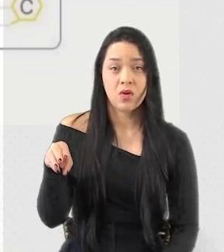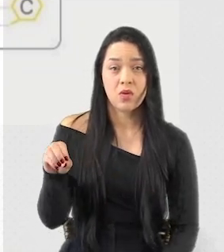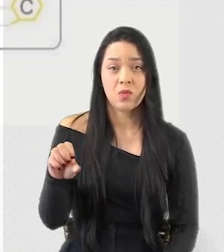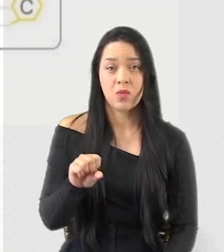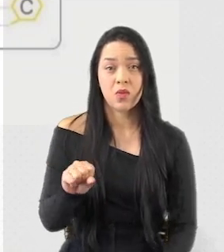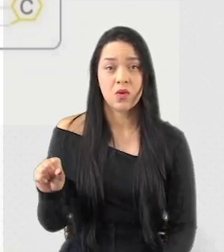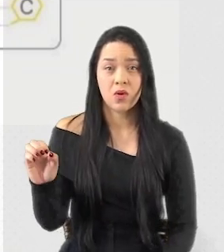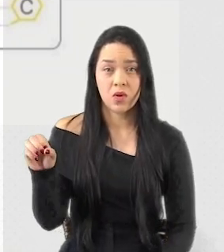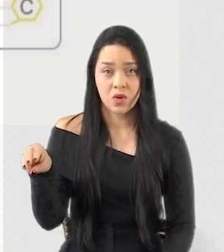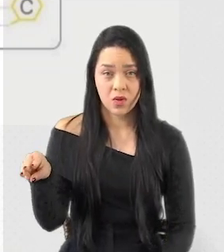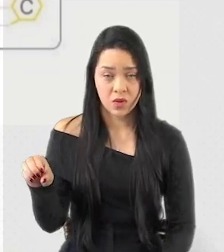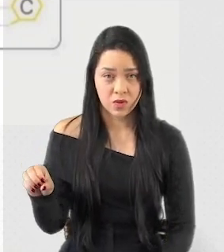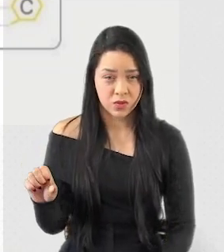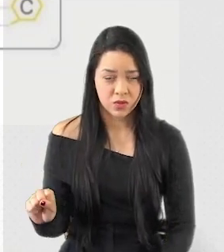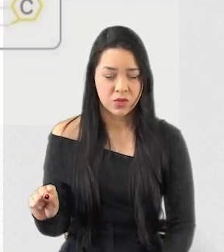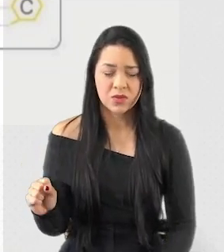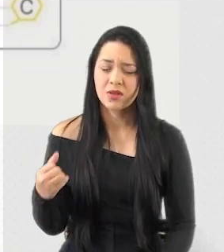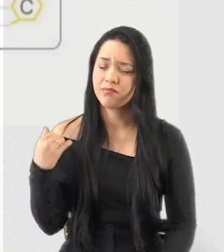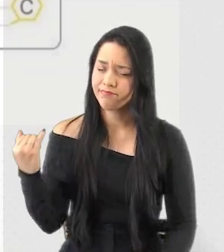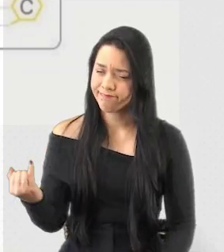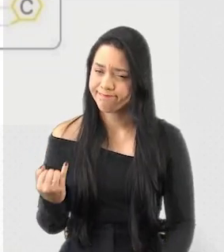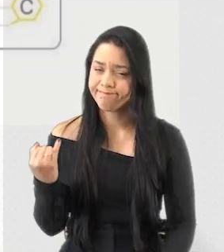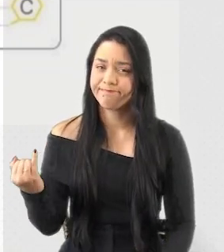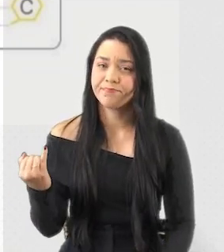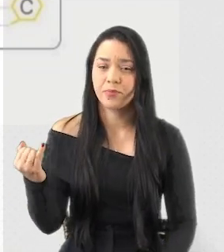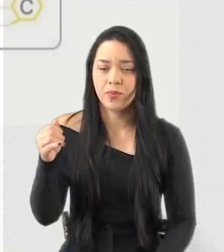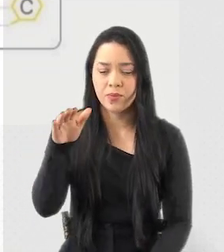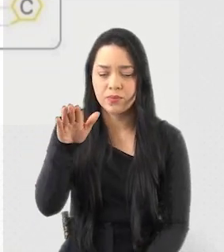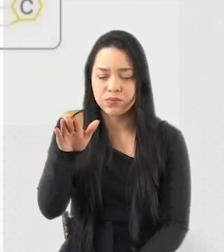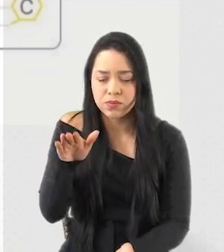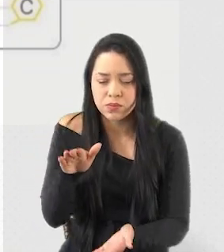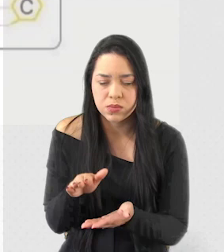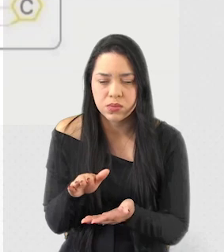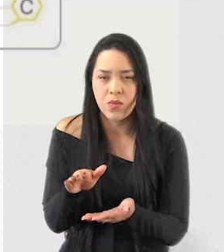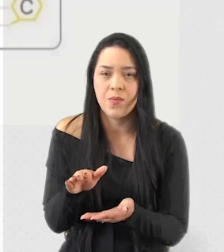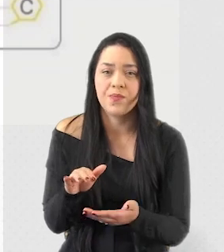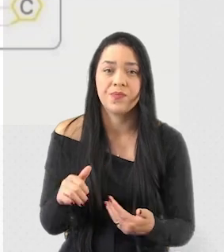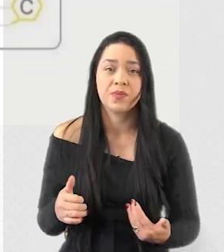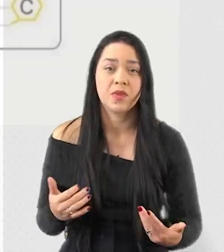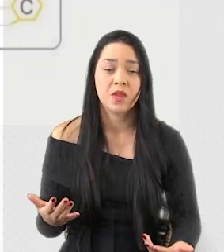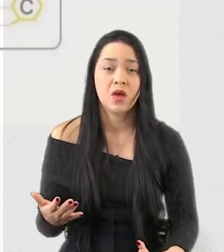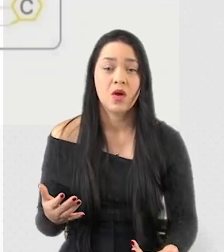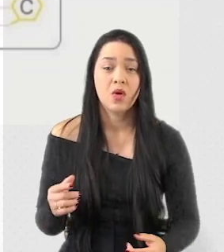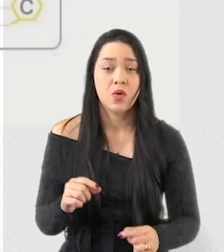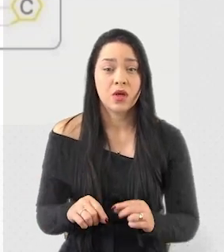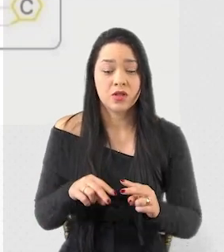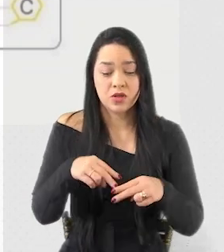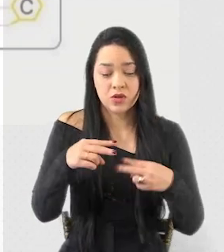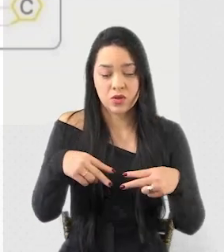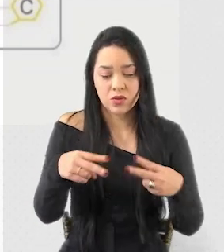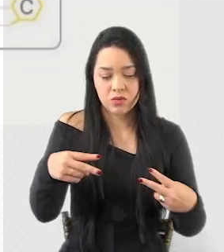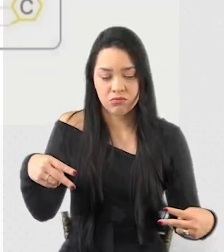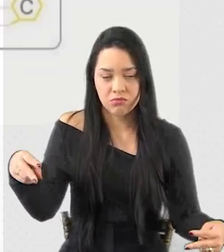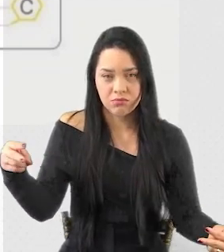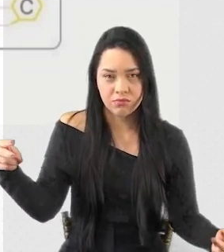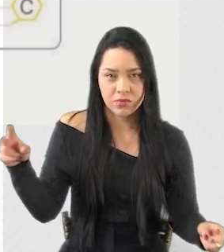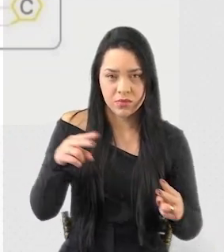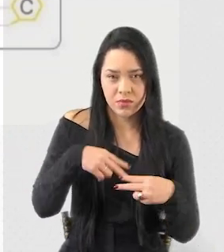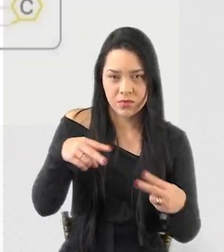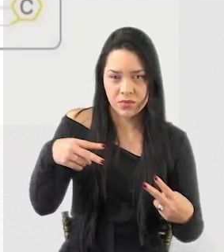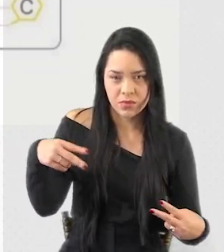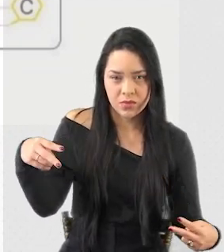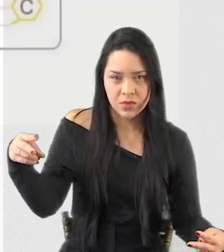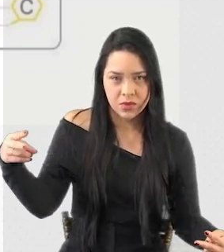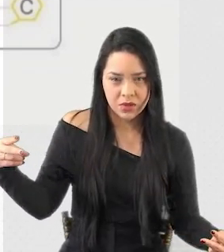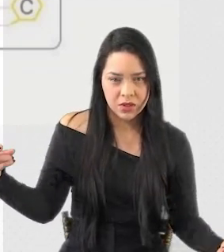forma de uma cromatina muito condensada. Então, se a gente fosse descondensar, desanovelar, né, se a